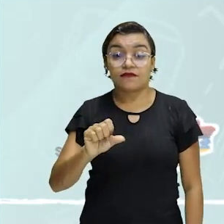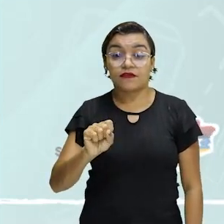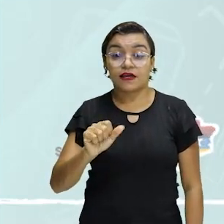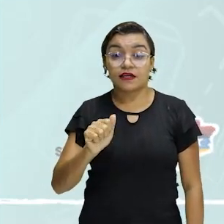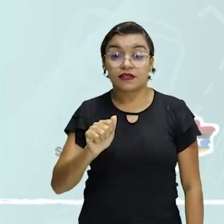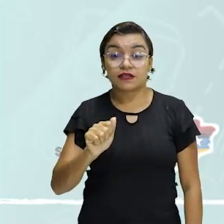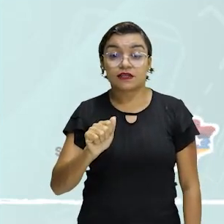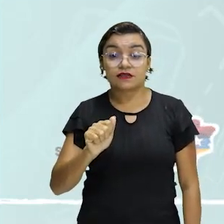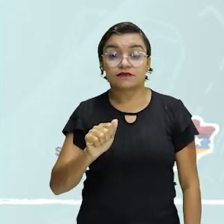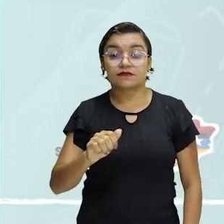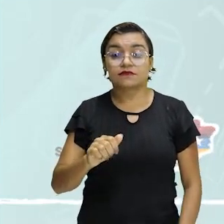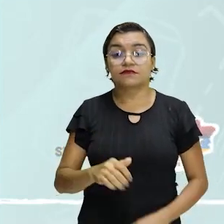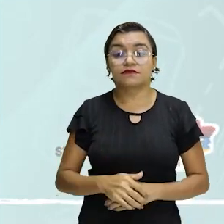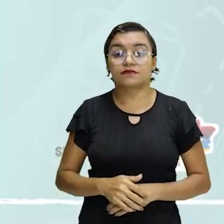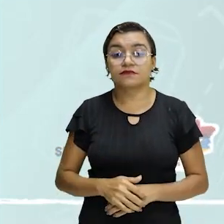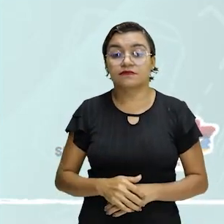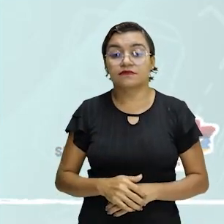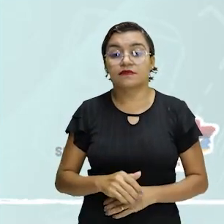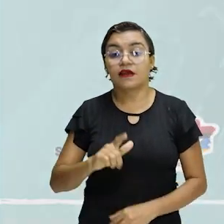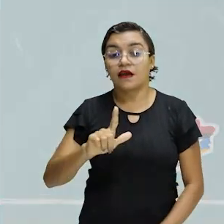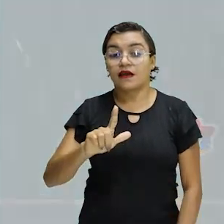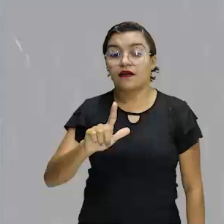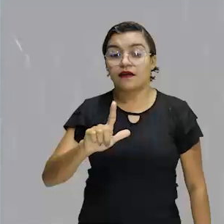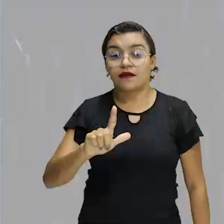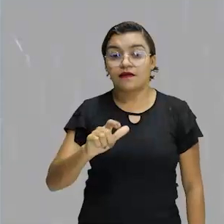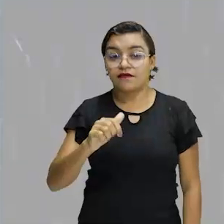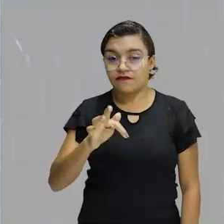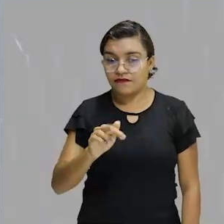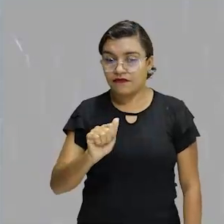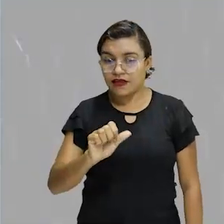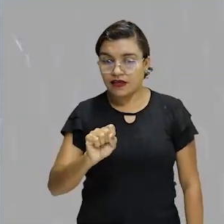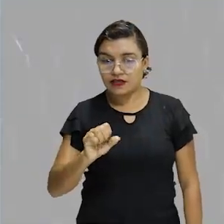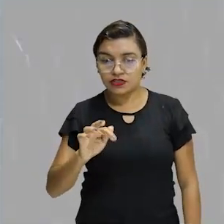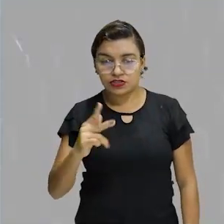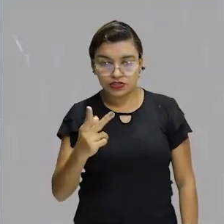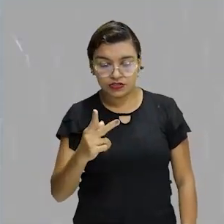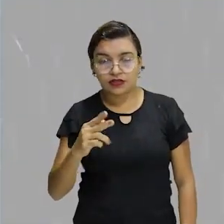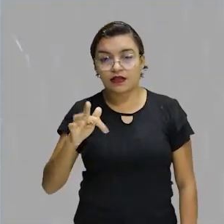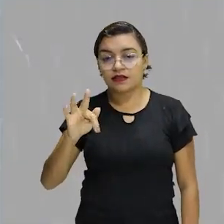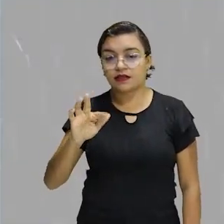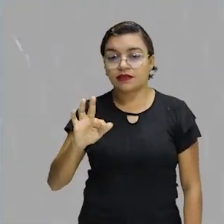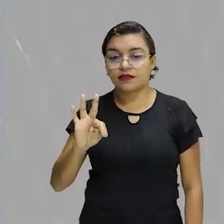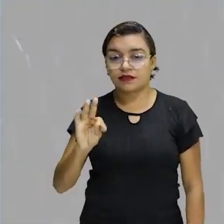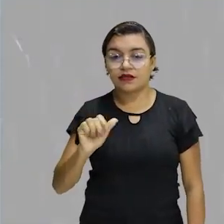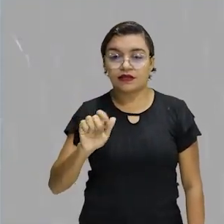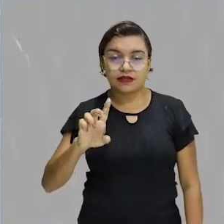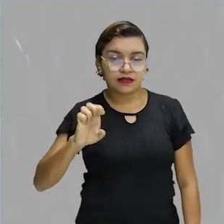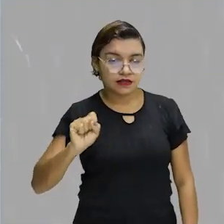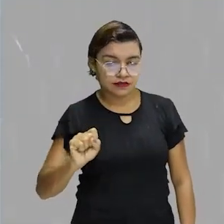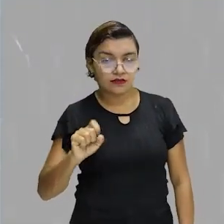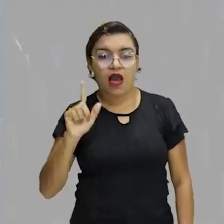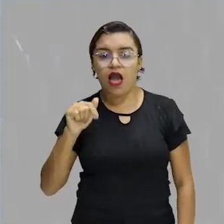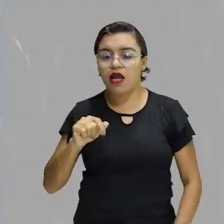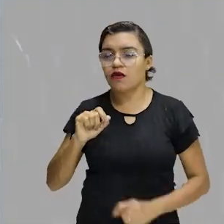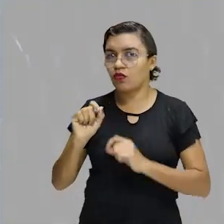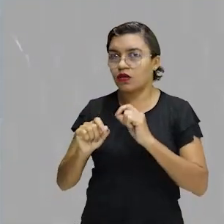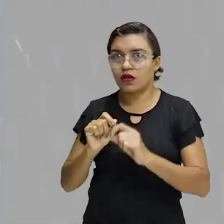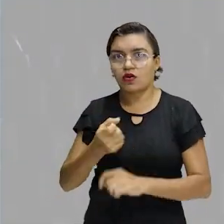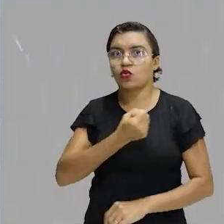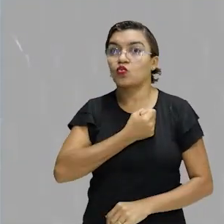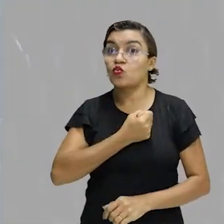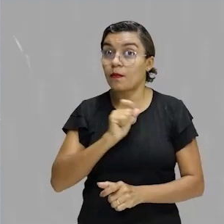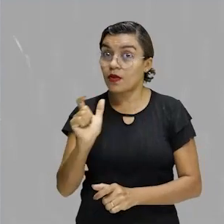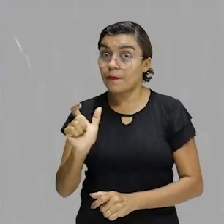muito breves, muito rápidos. 1 página, 2 páginas, por exemplo, está relacionado também ao número de palavras. E